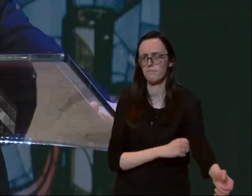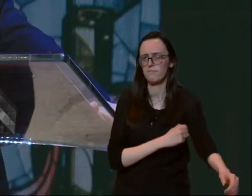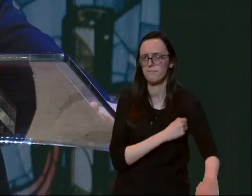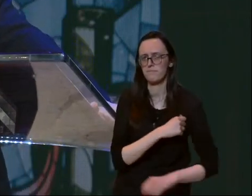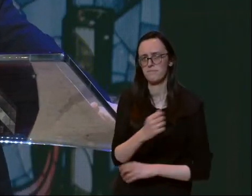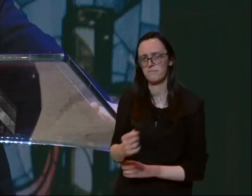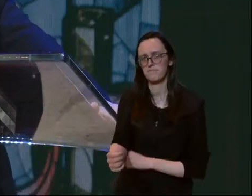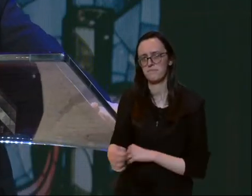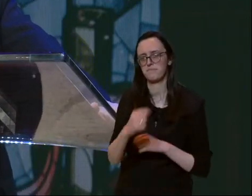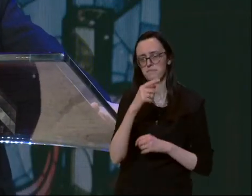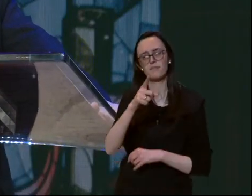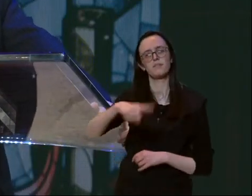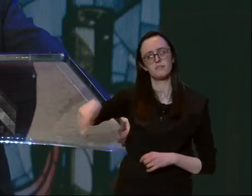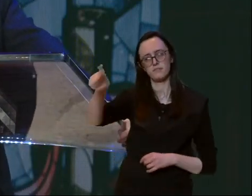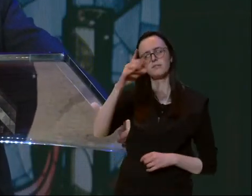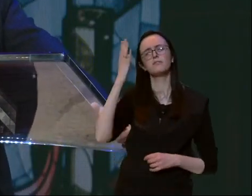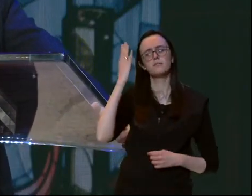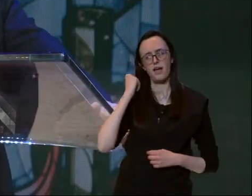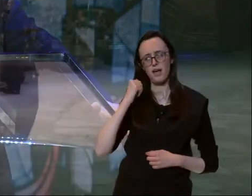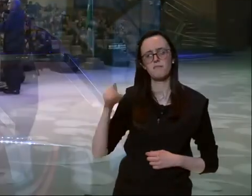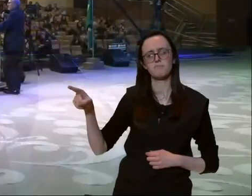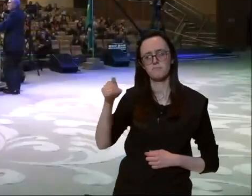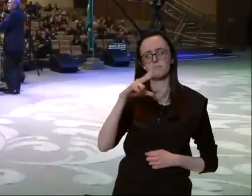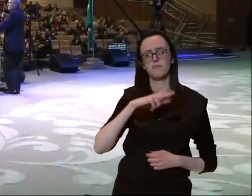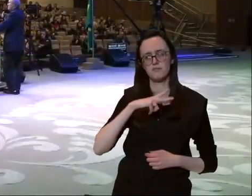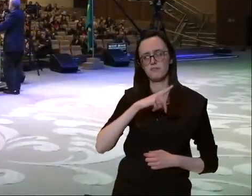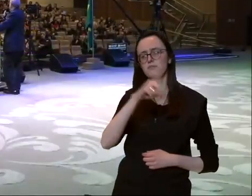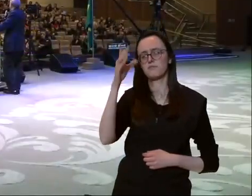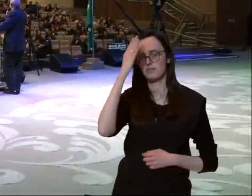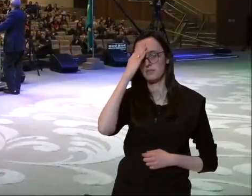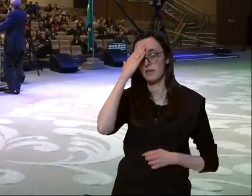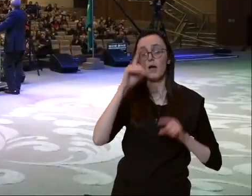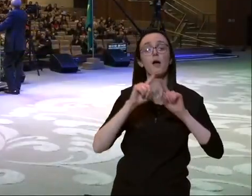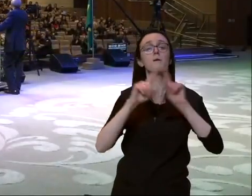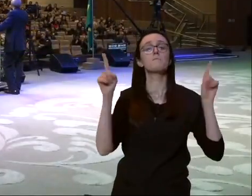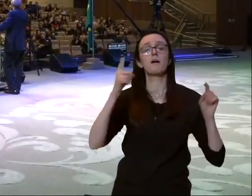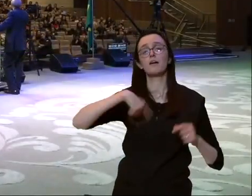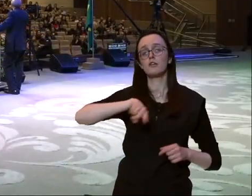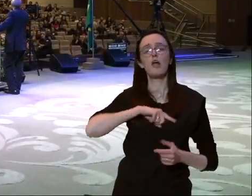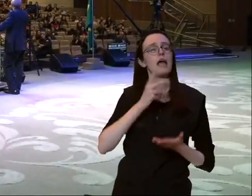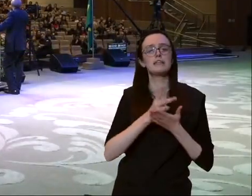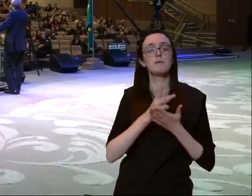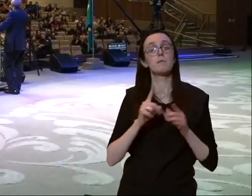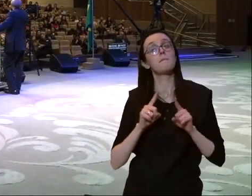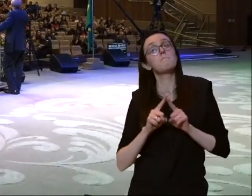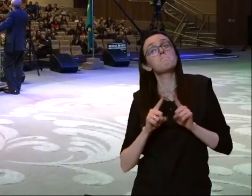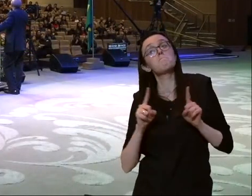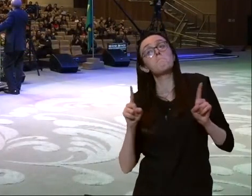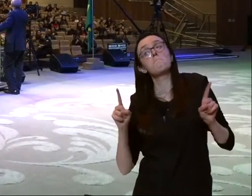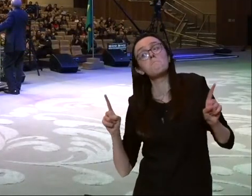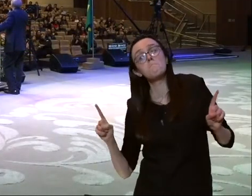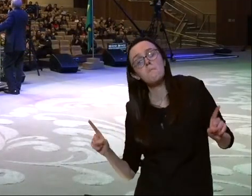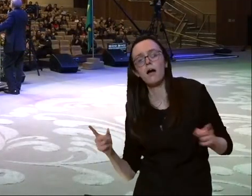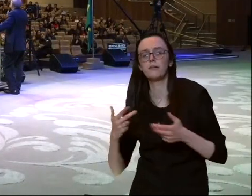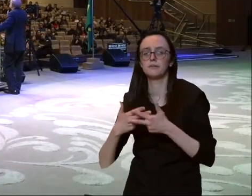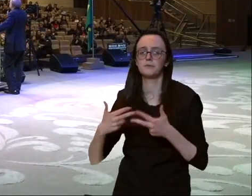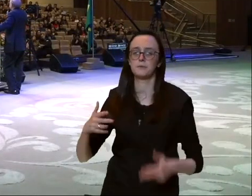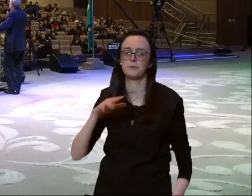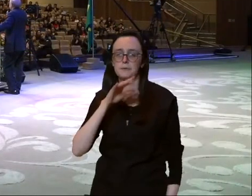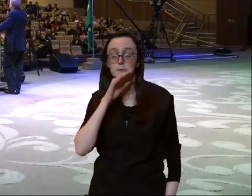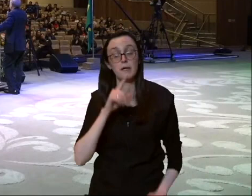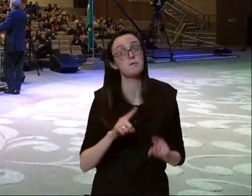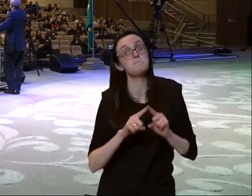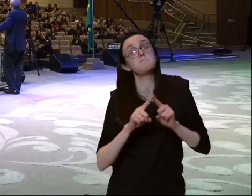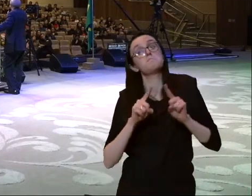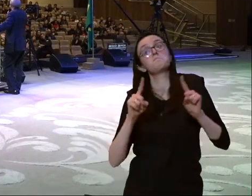Aí cada um pode responder por si. Mas todos nós temos um porém, né? Graças a